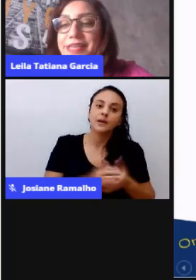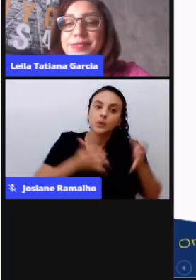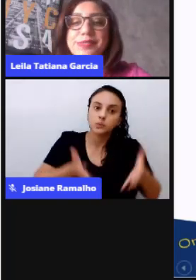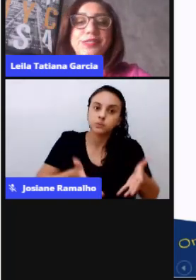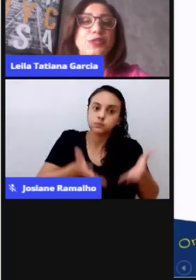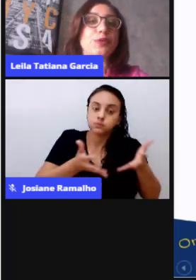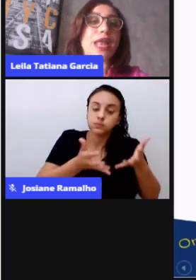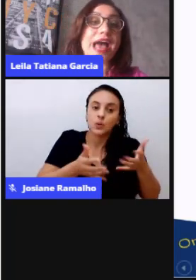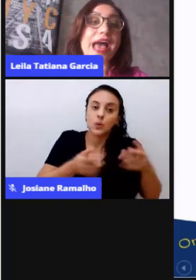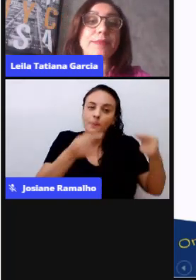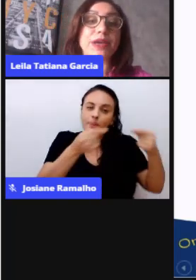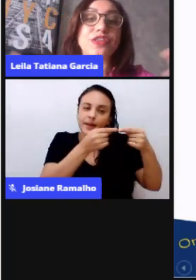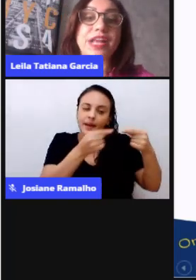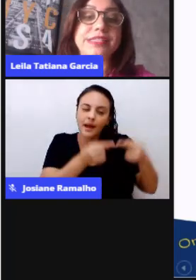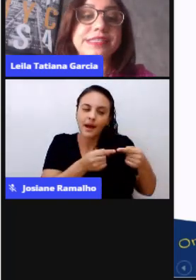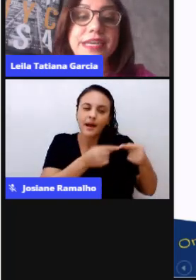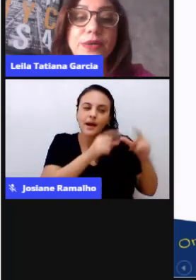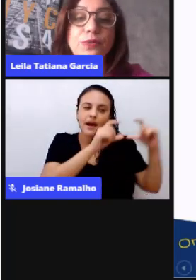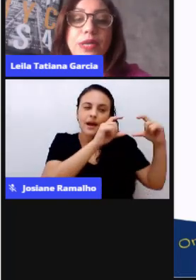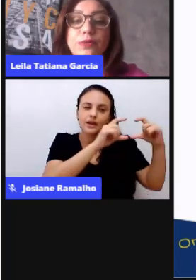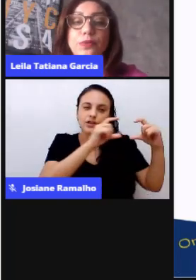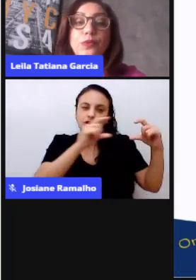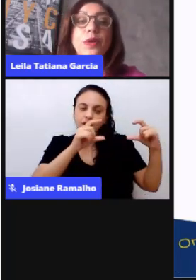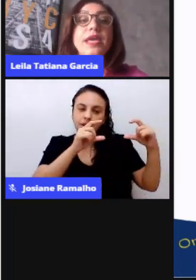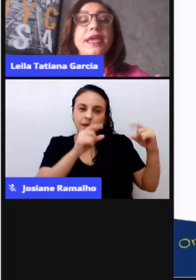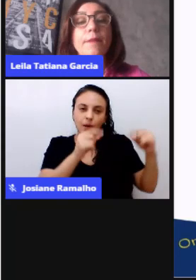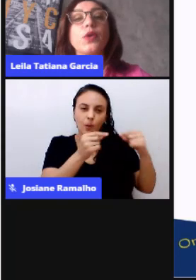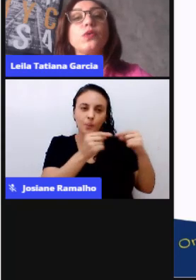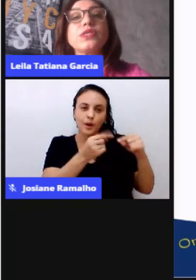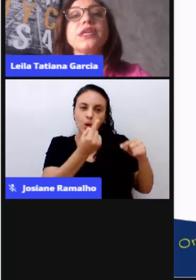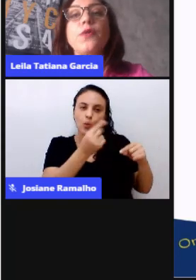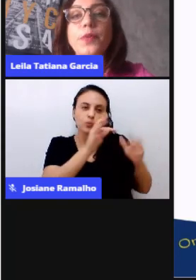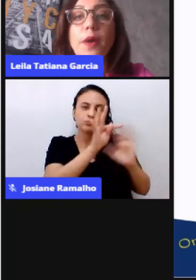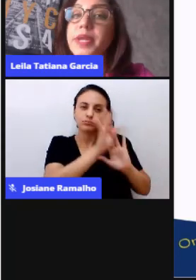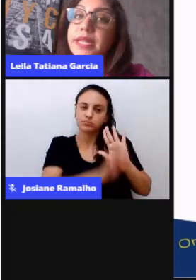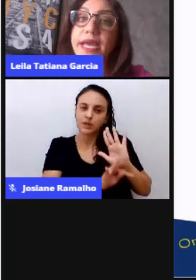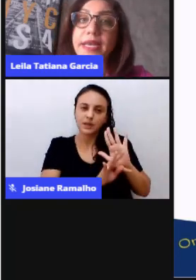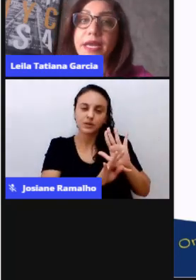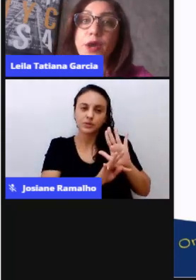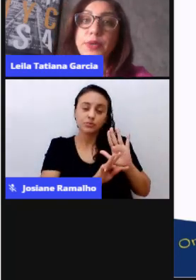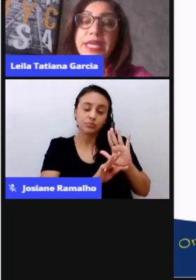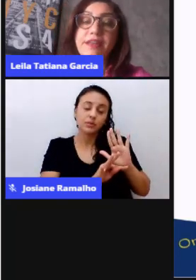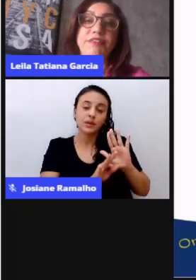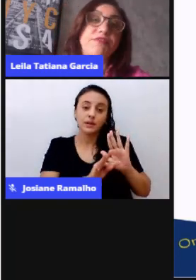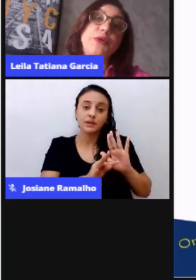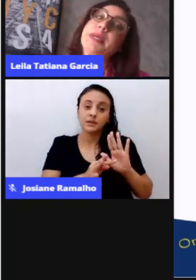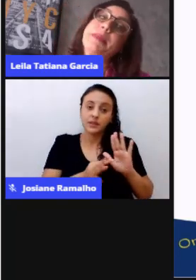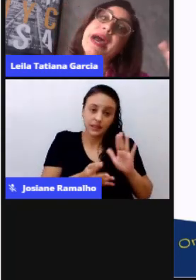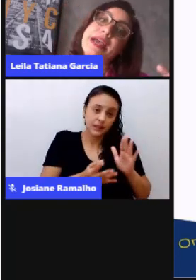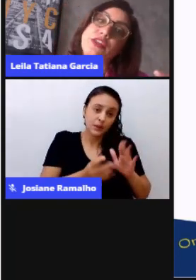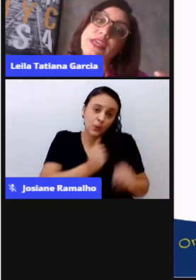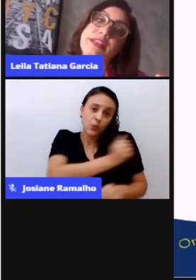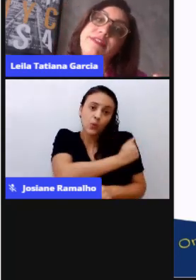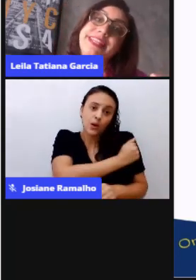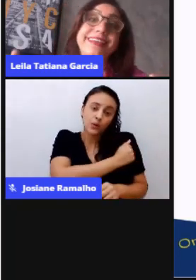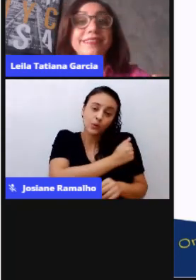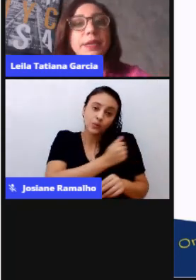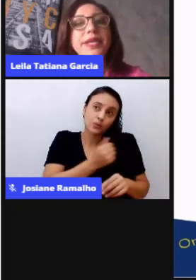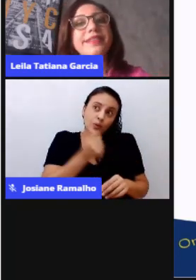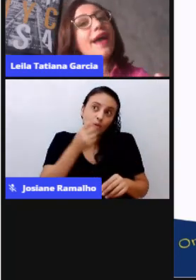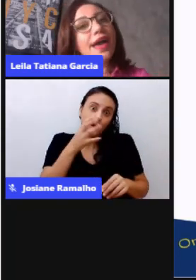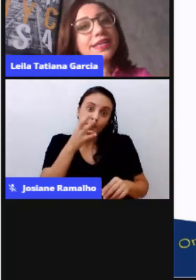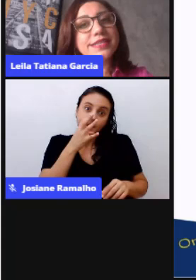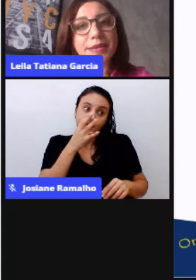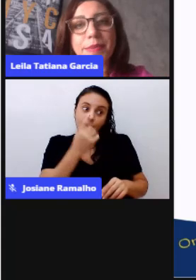os textos, estimular a imaginação do aluno e a produção própria dele. Porque ele vai ver uma imagem e ele vai ter